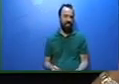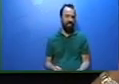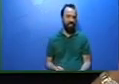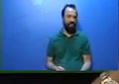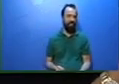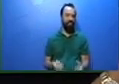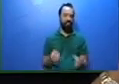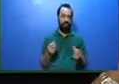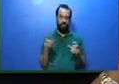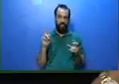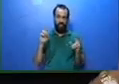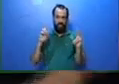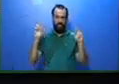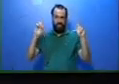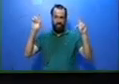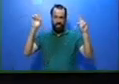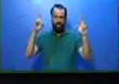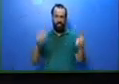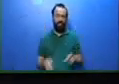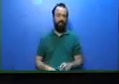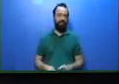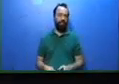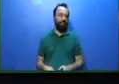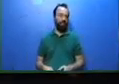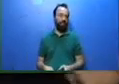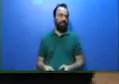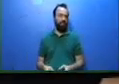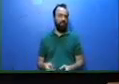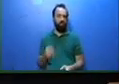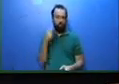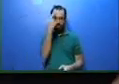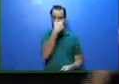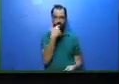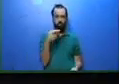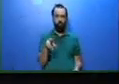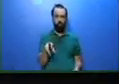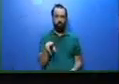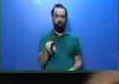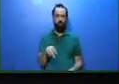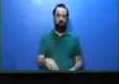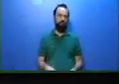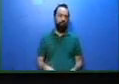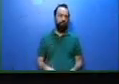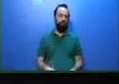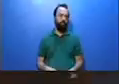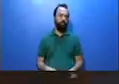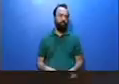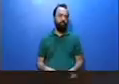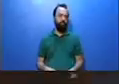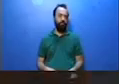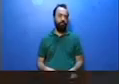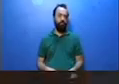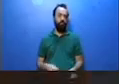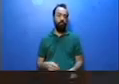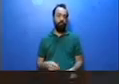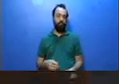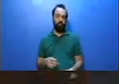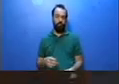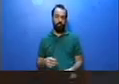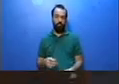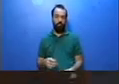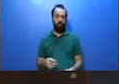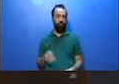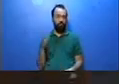quadrilhões de reais na loteria. Muitos, muitos, muitos, né? Também com a mesma expressão. E olha aqui